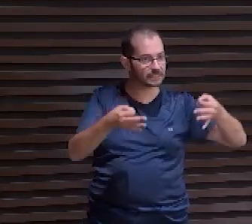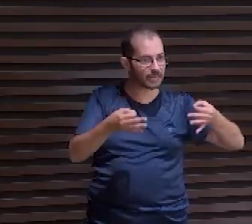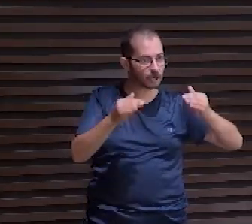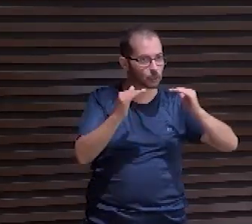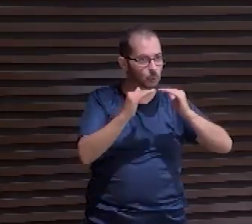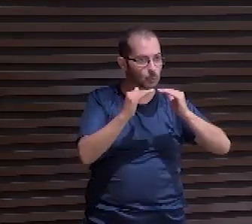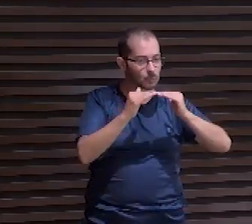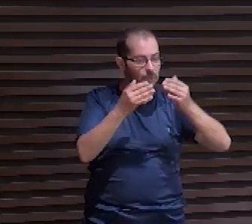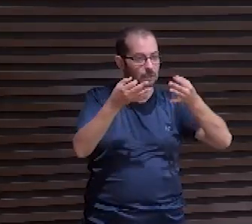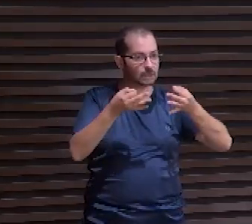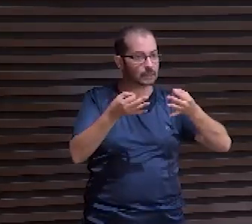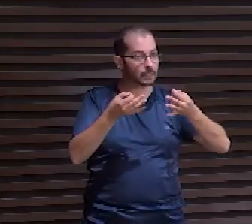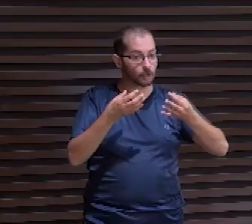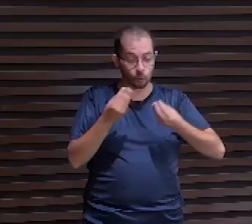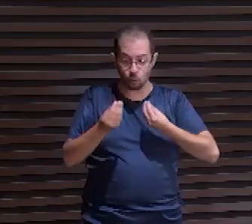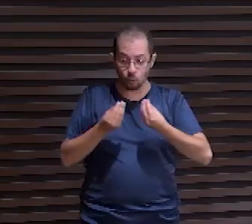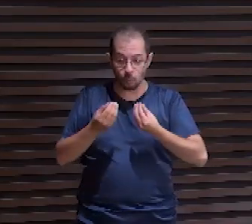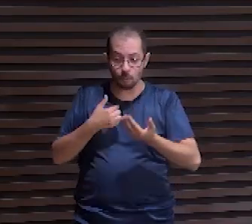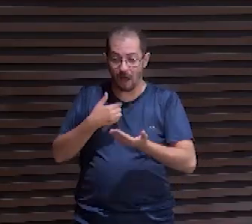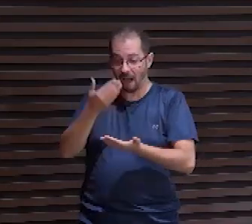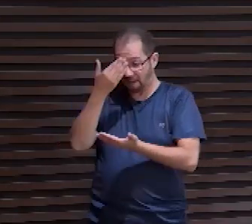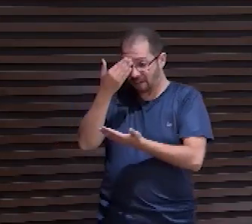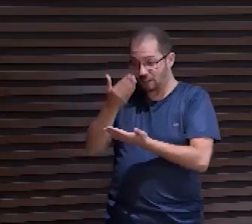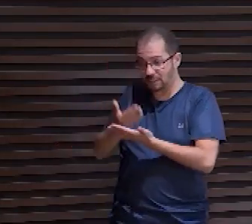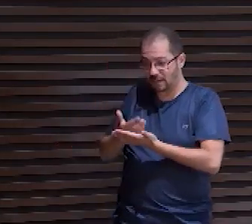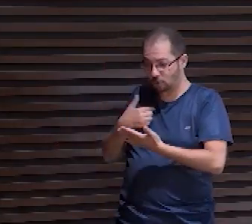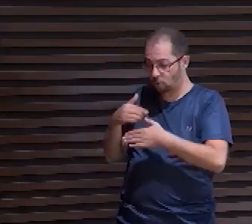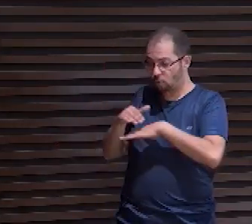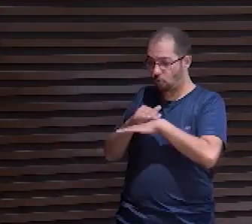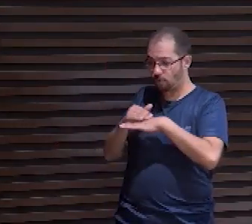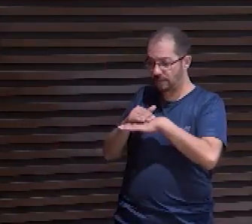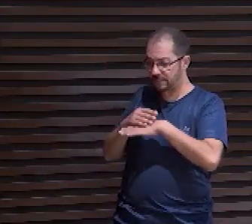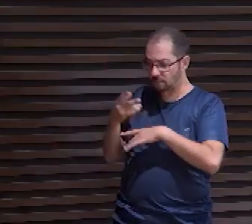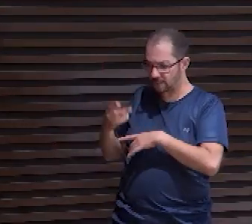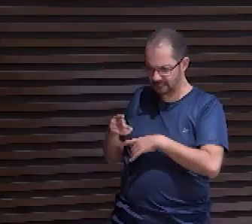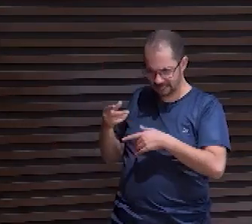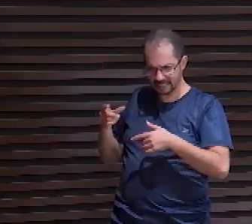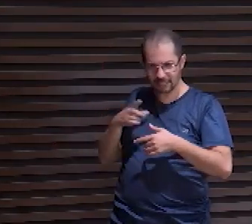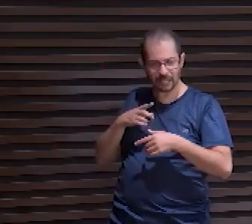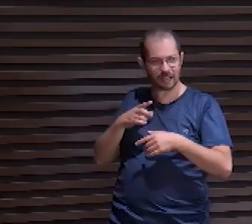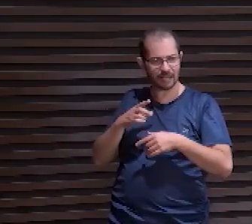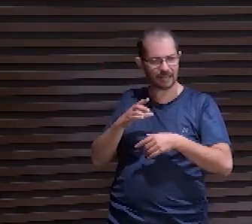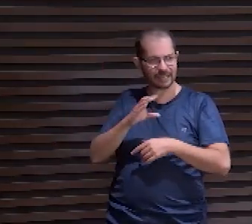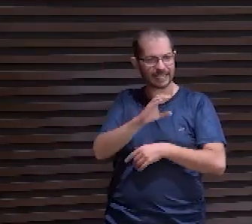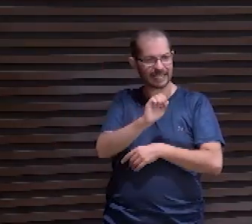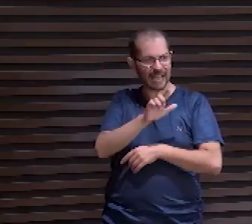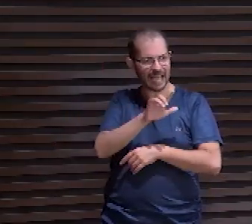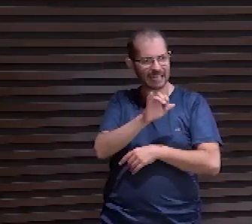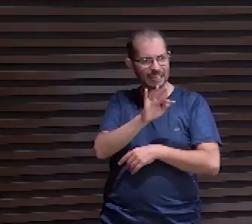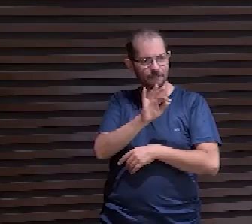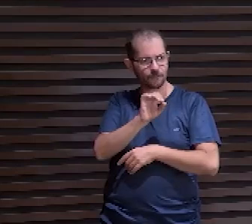com o senhor. Você está no seu escritório na Califórnia?